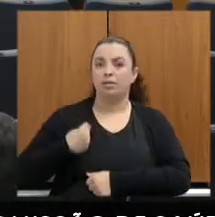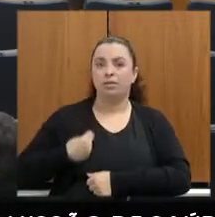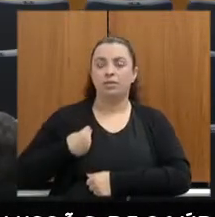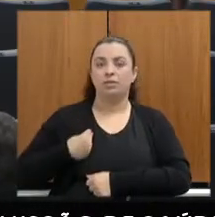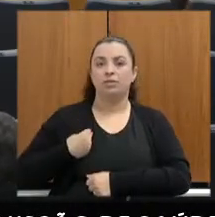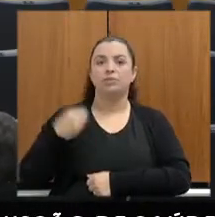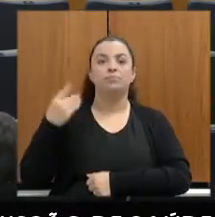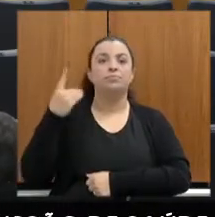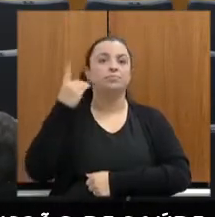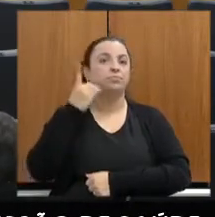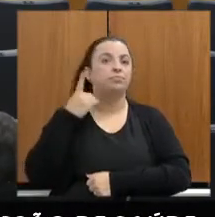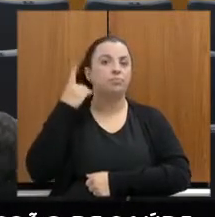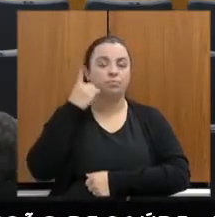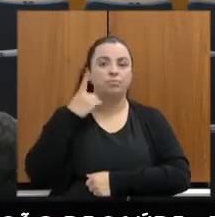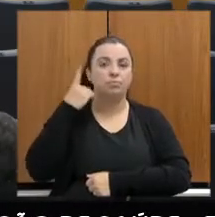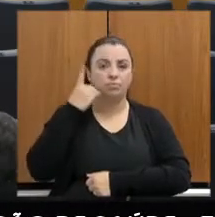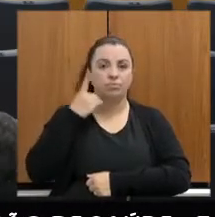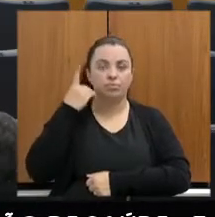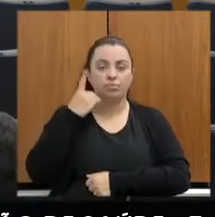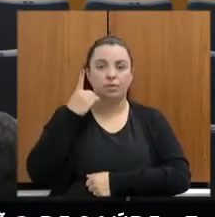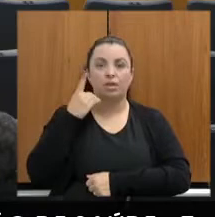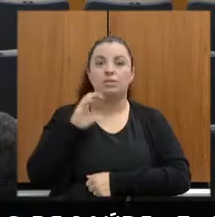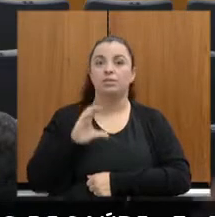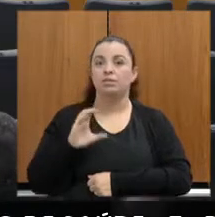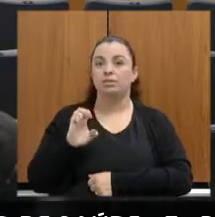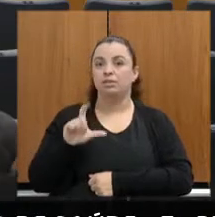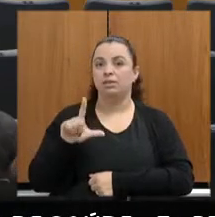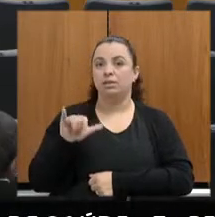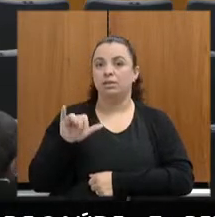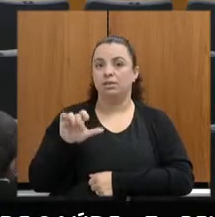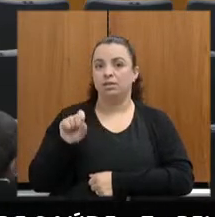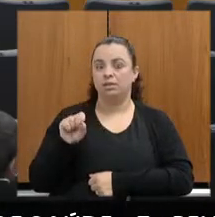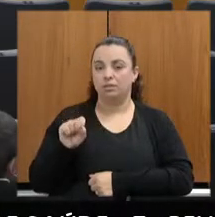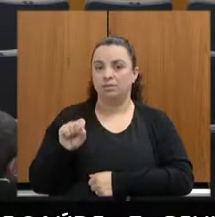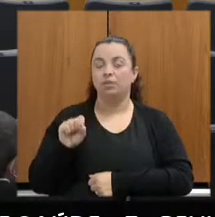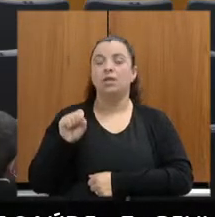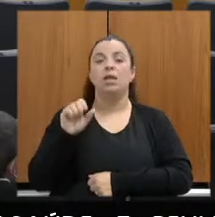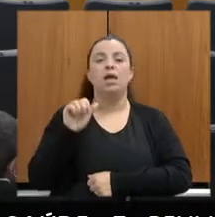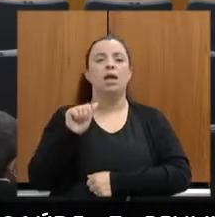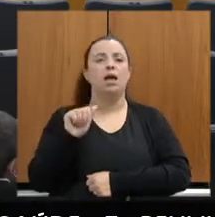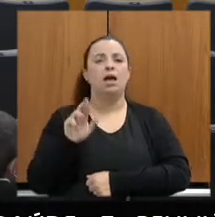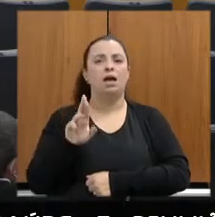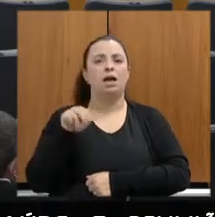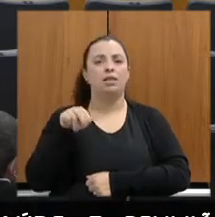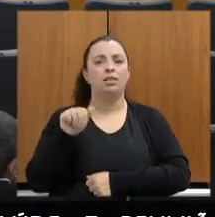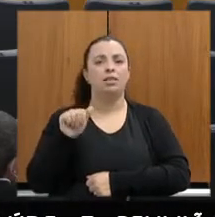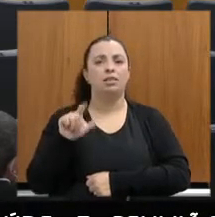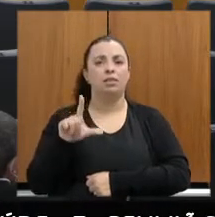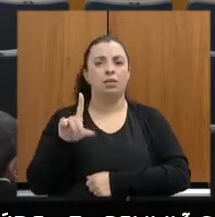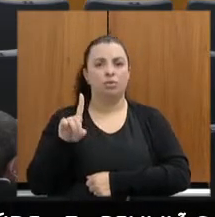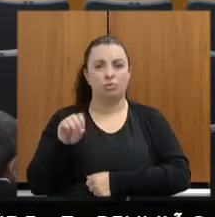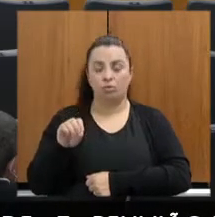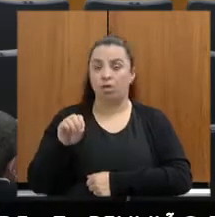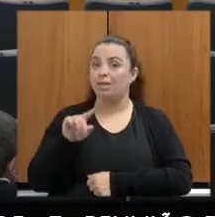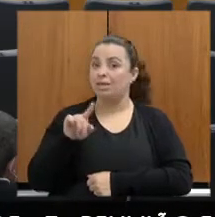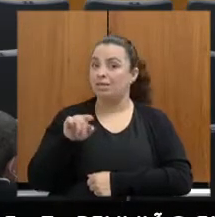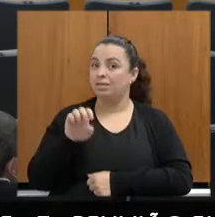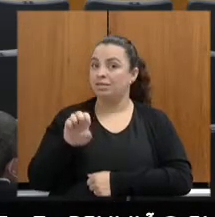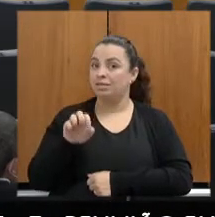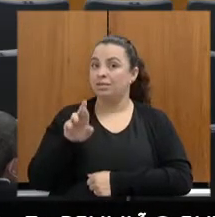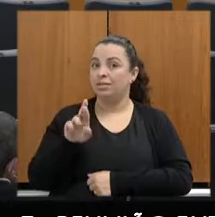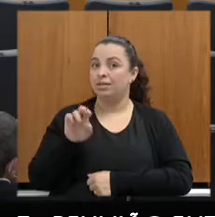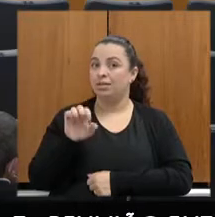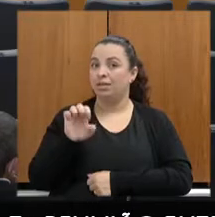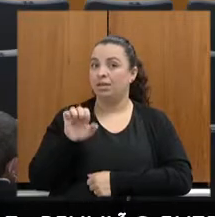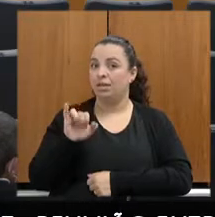deputados e deputadas felizes celise laviola Deputado Arnaldo Deputado José Reis